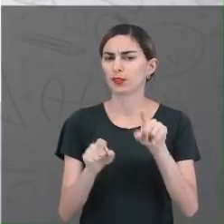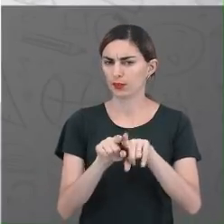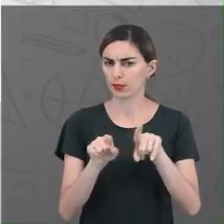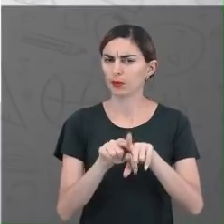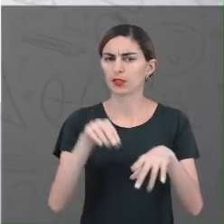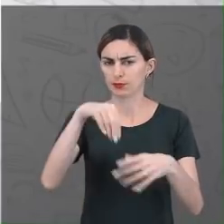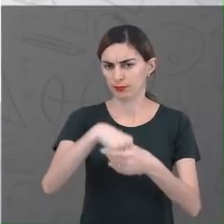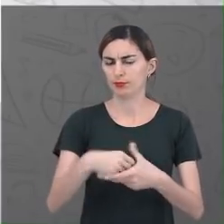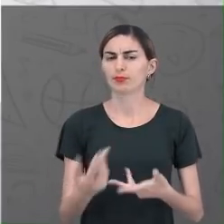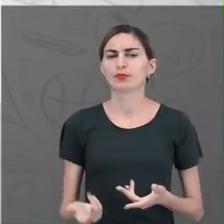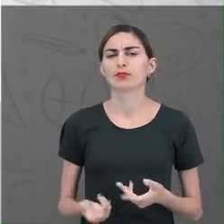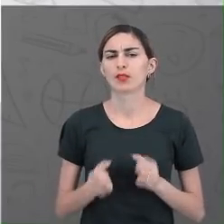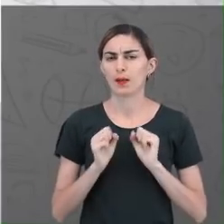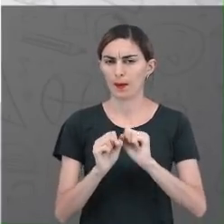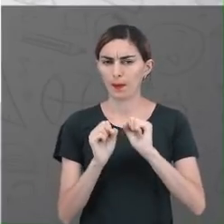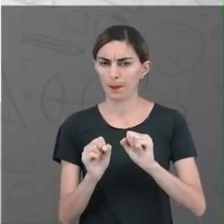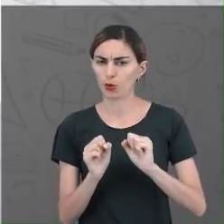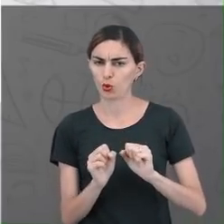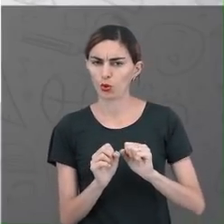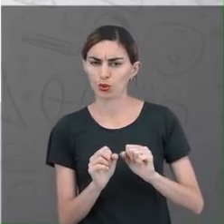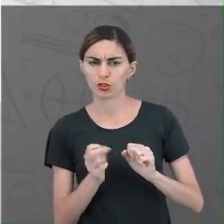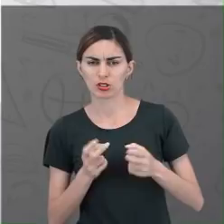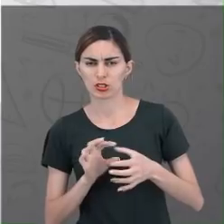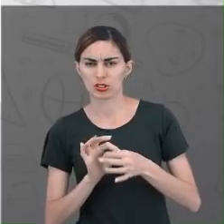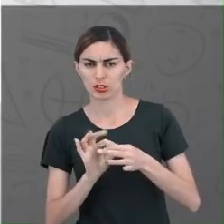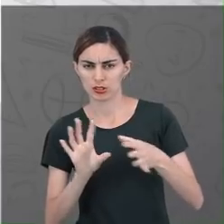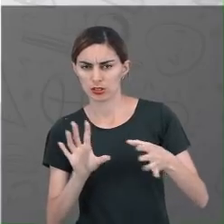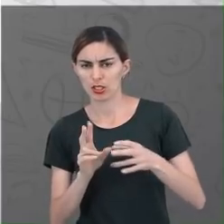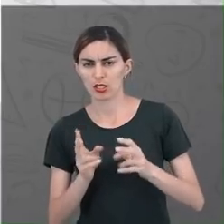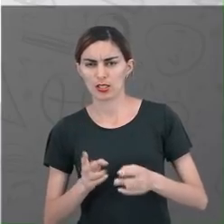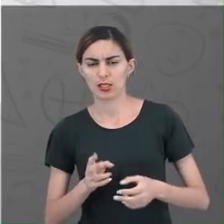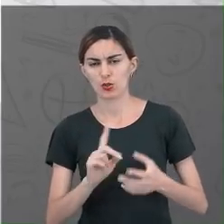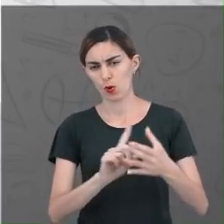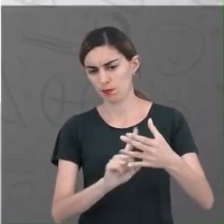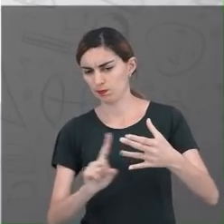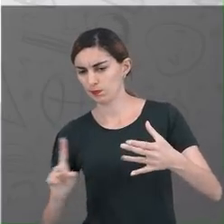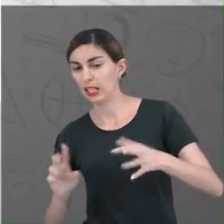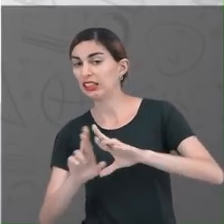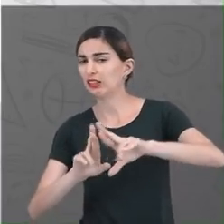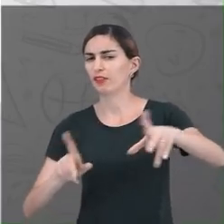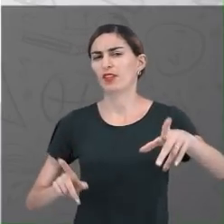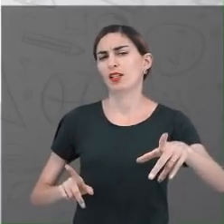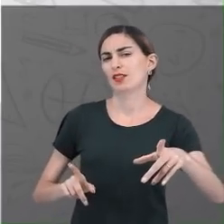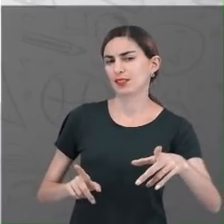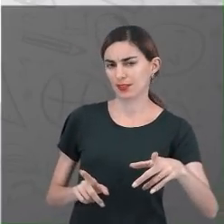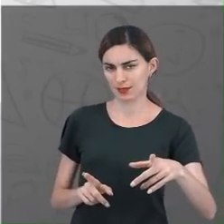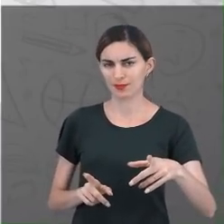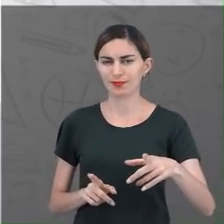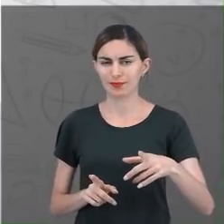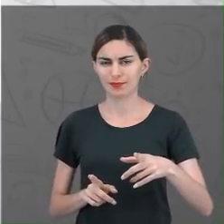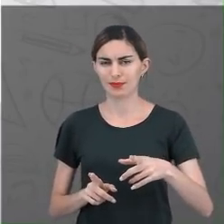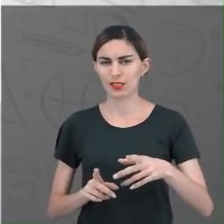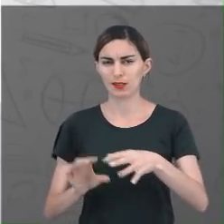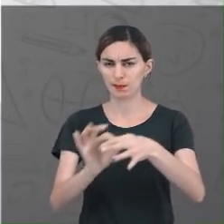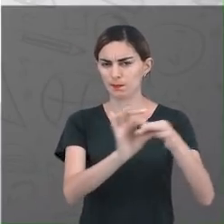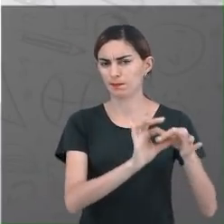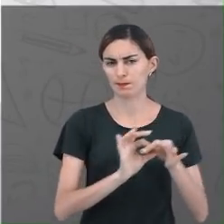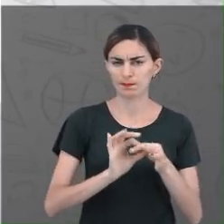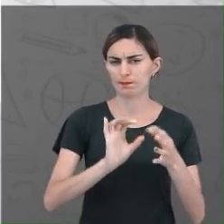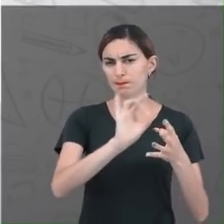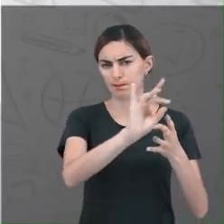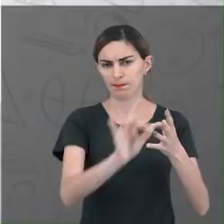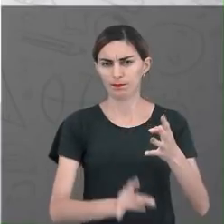do design, essa descontinuidade, essa segregação, essa diferença entre os elementos que compõem